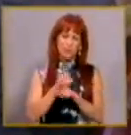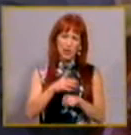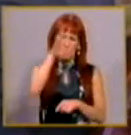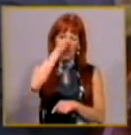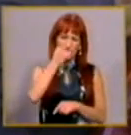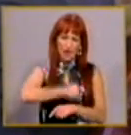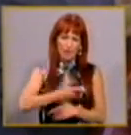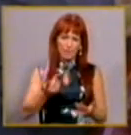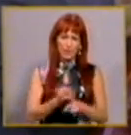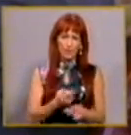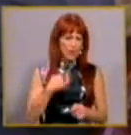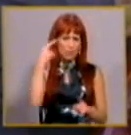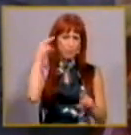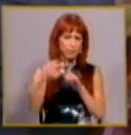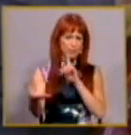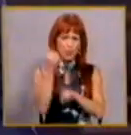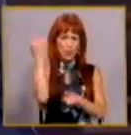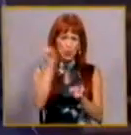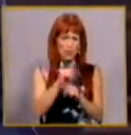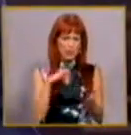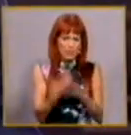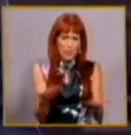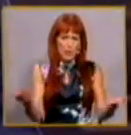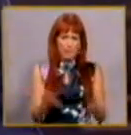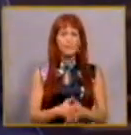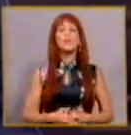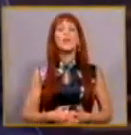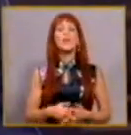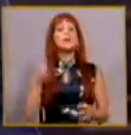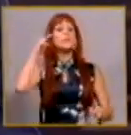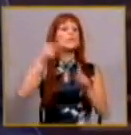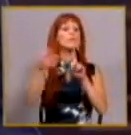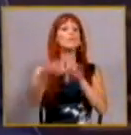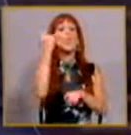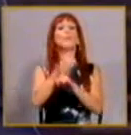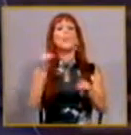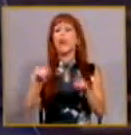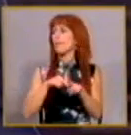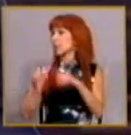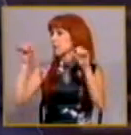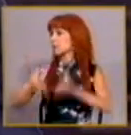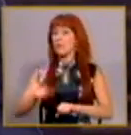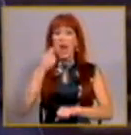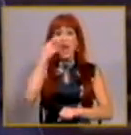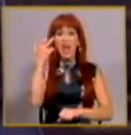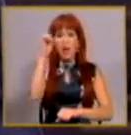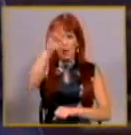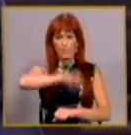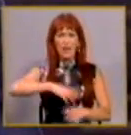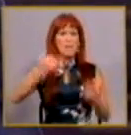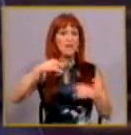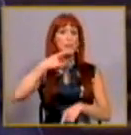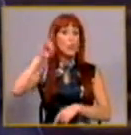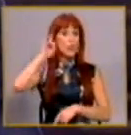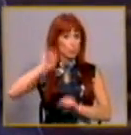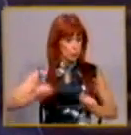falha e porque não alcançou os objetivos a que se propunha. E, portanto, não alcançou porquê? Porque teve políticas erradas. Agora, era muito